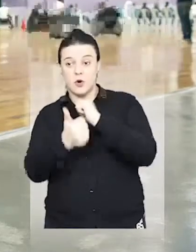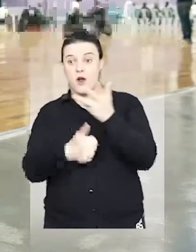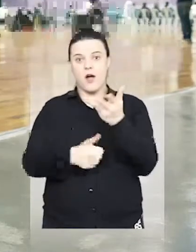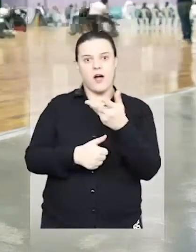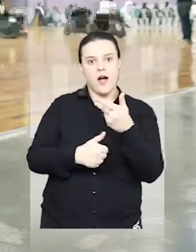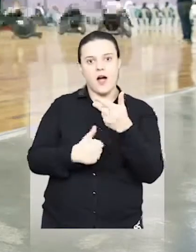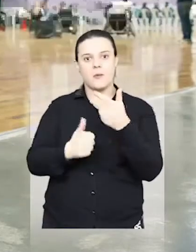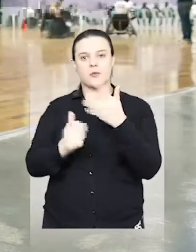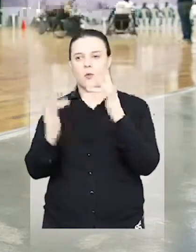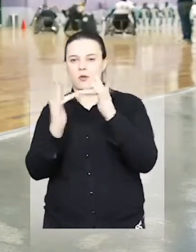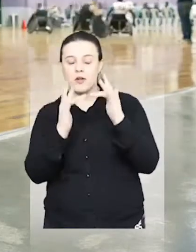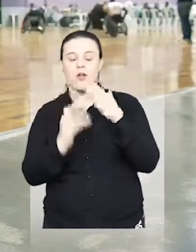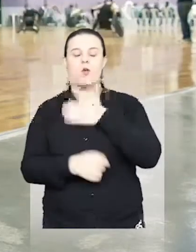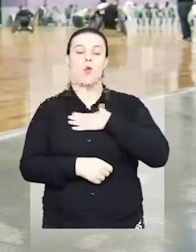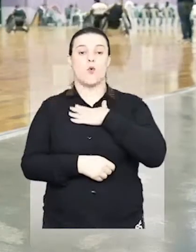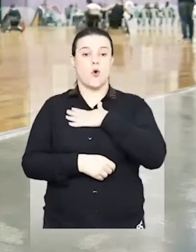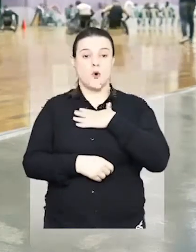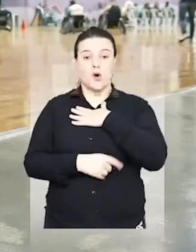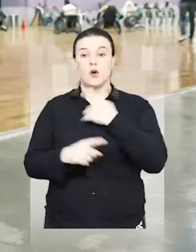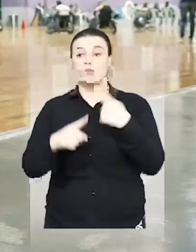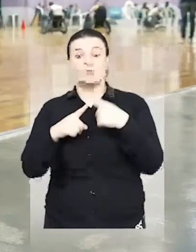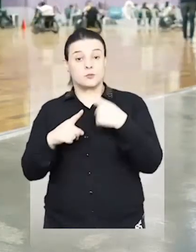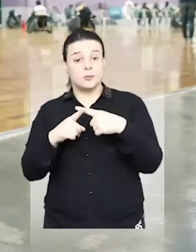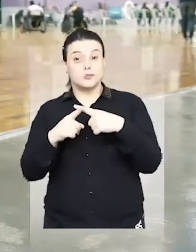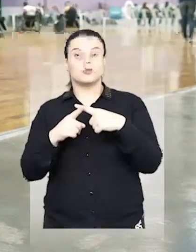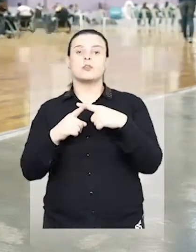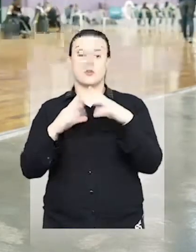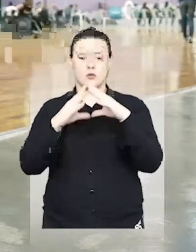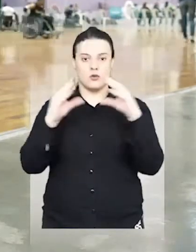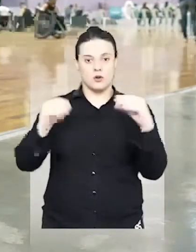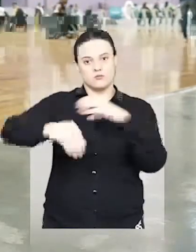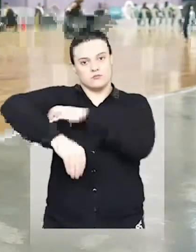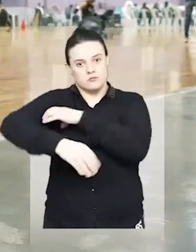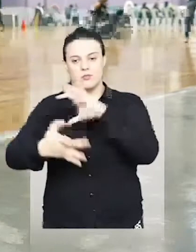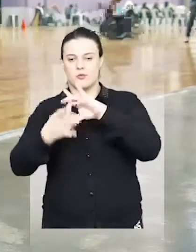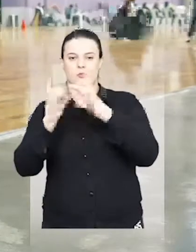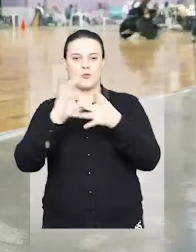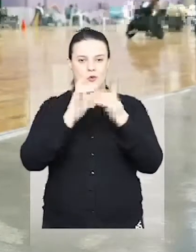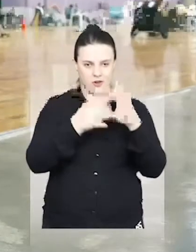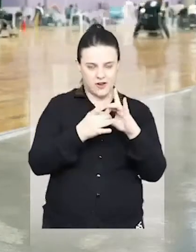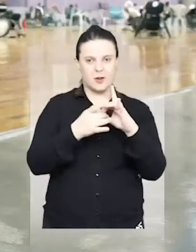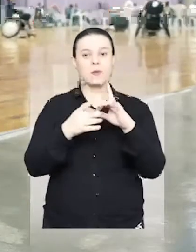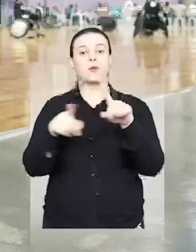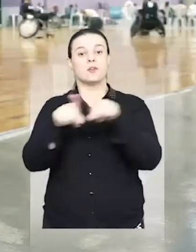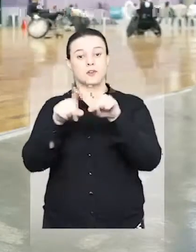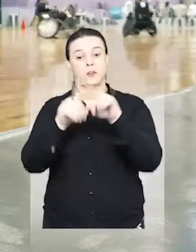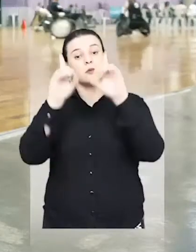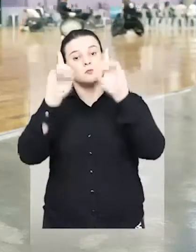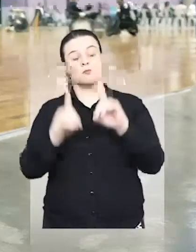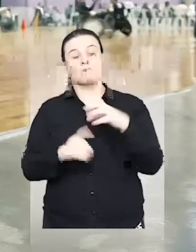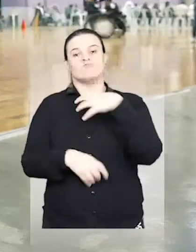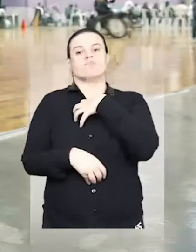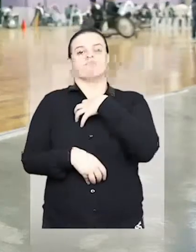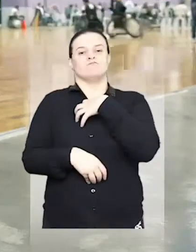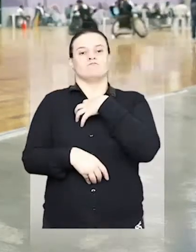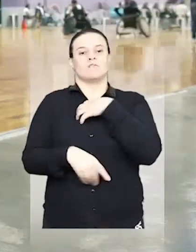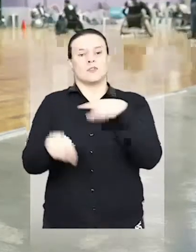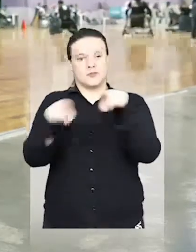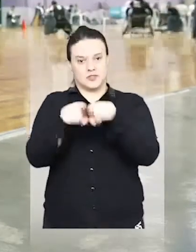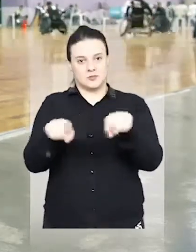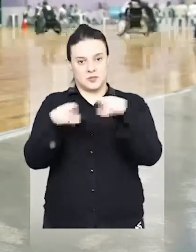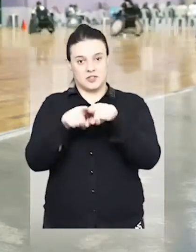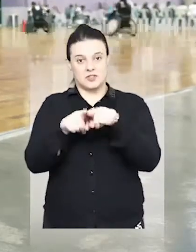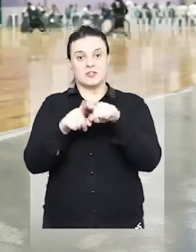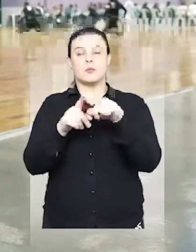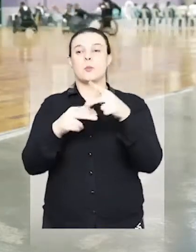muito dinâmico, né? Eu gosto do rugby convencional, né? Do rugby olímpico, e o paralímpico mexeu bastante comigo